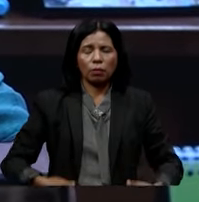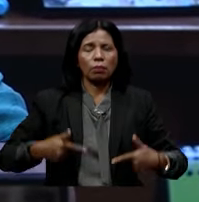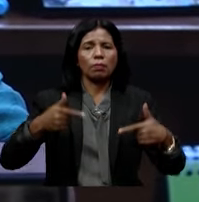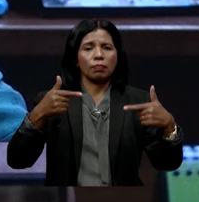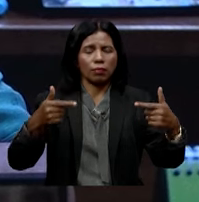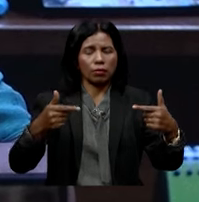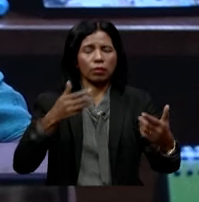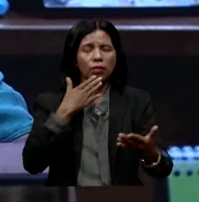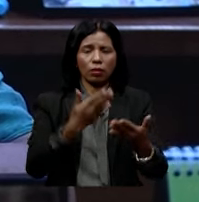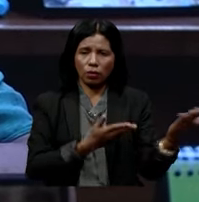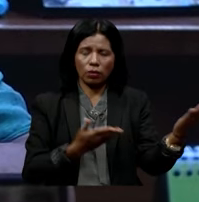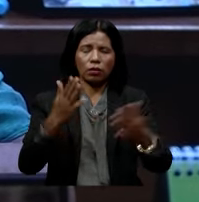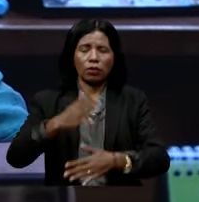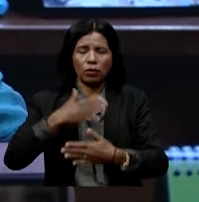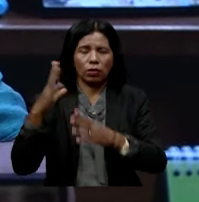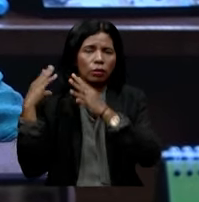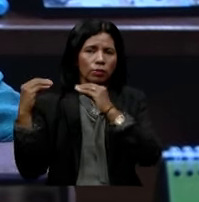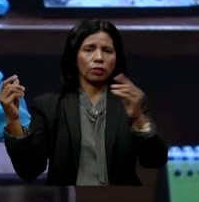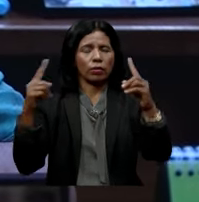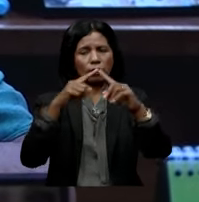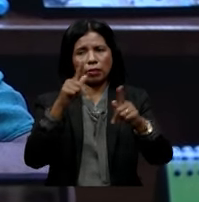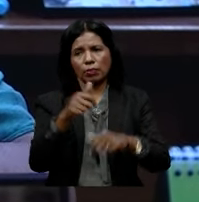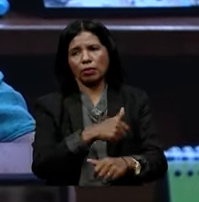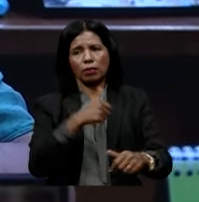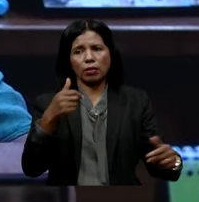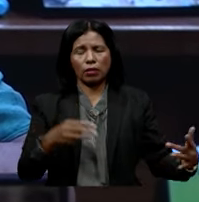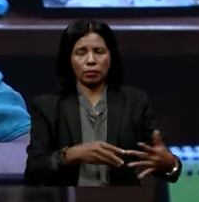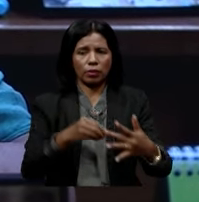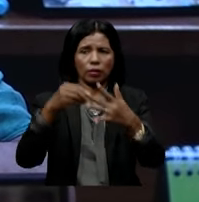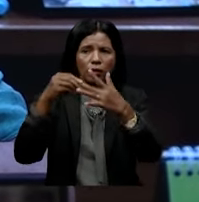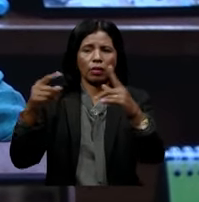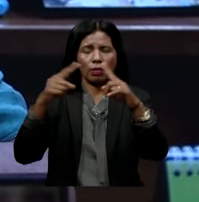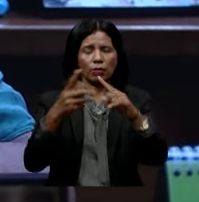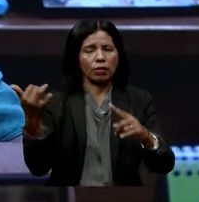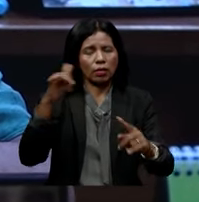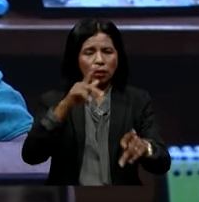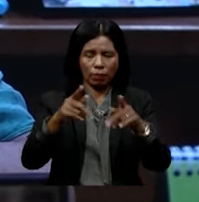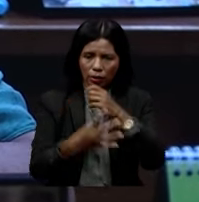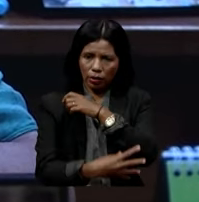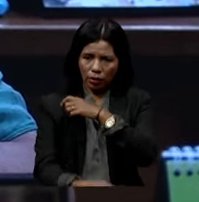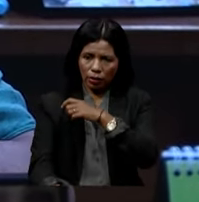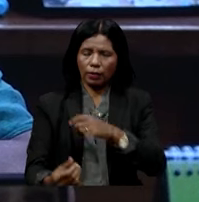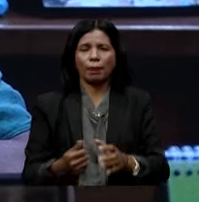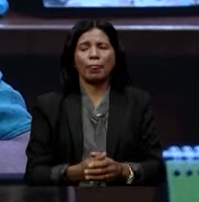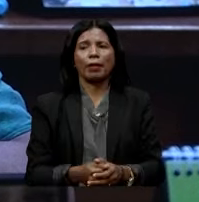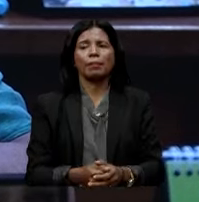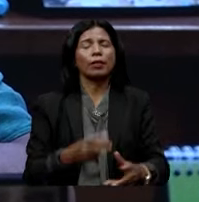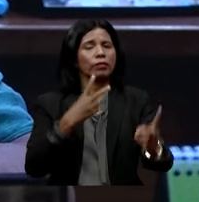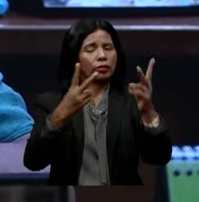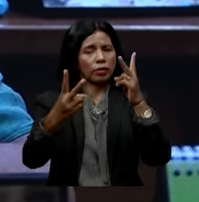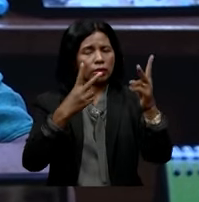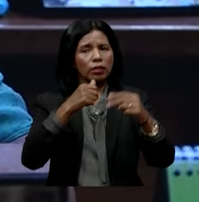moderação, no lorik solo com a esperança bem macelo, especialmente basira vulnerável. Nune, o visita a